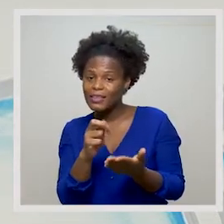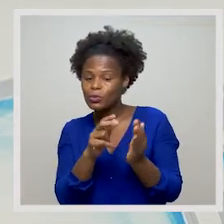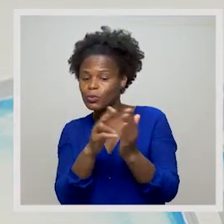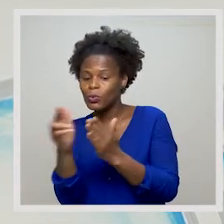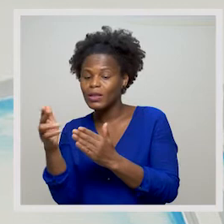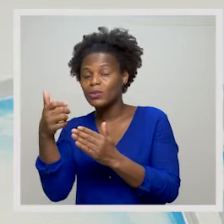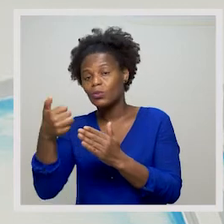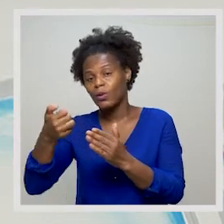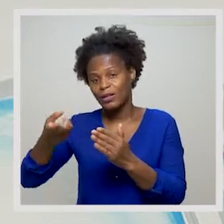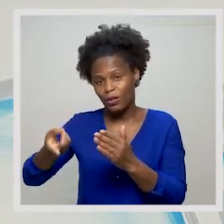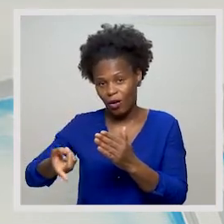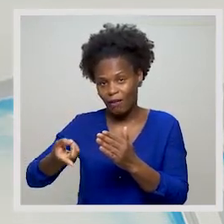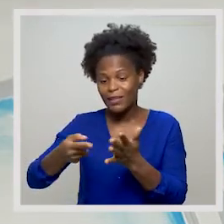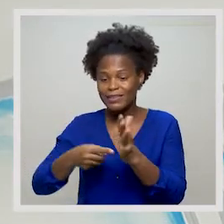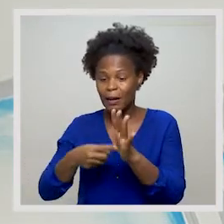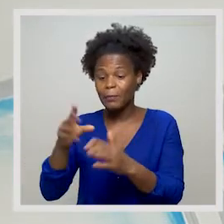a 59.